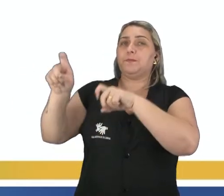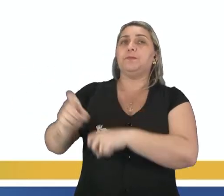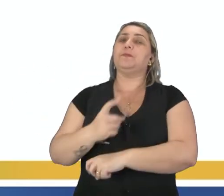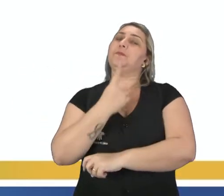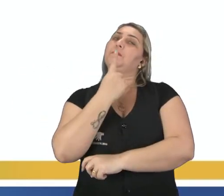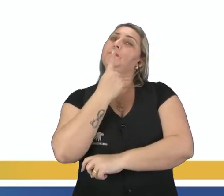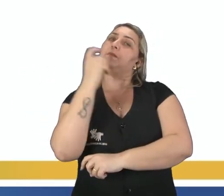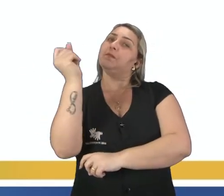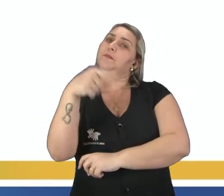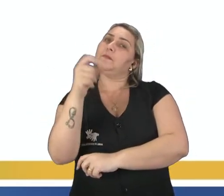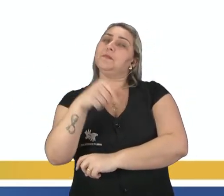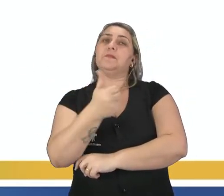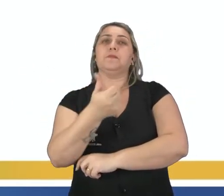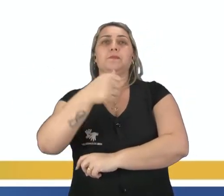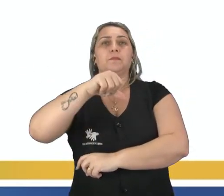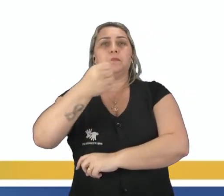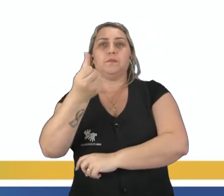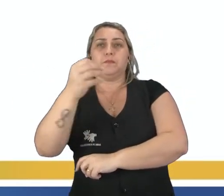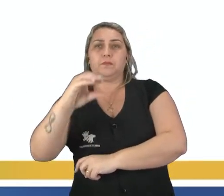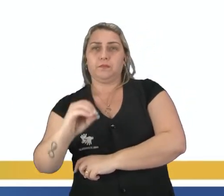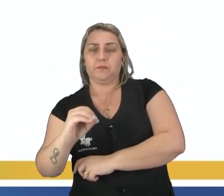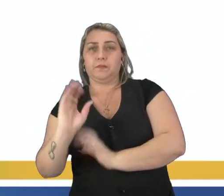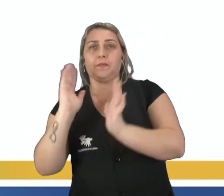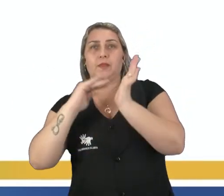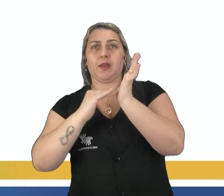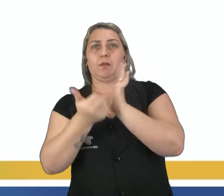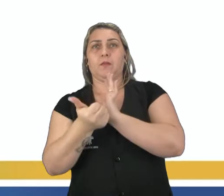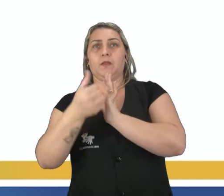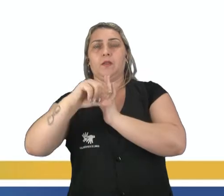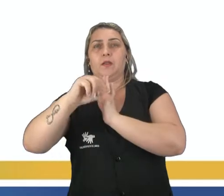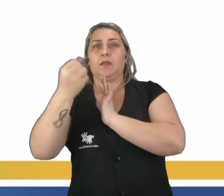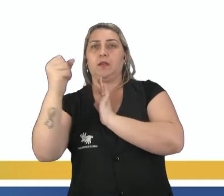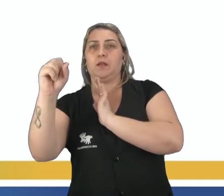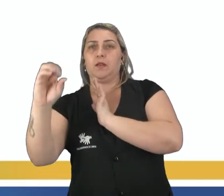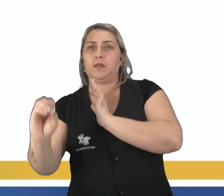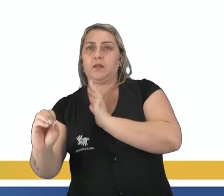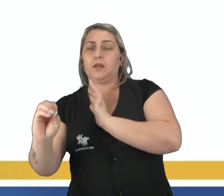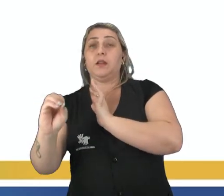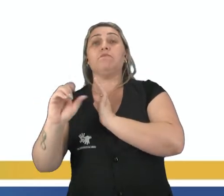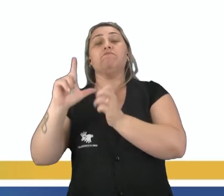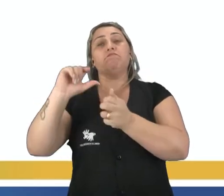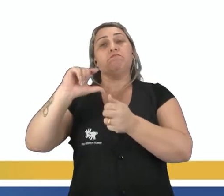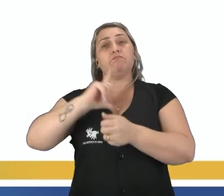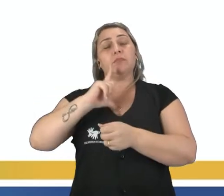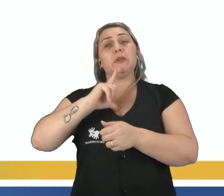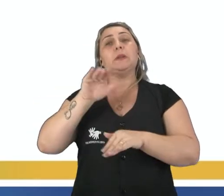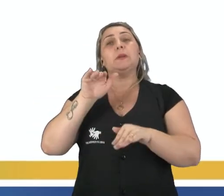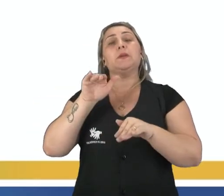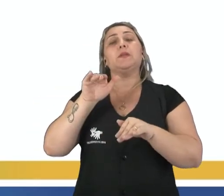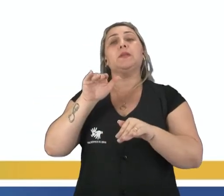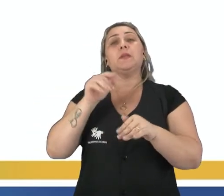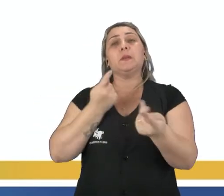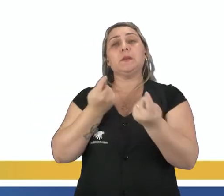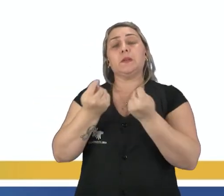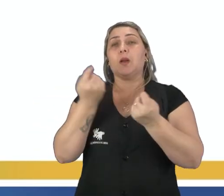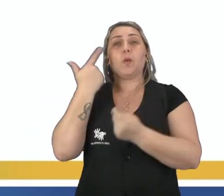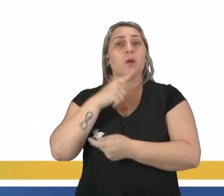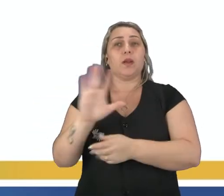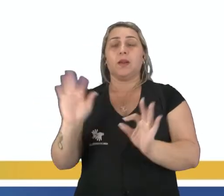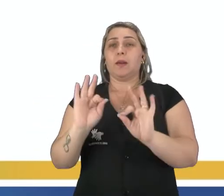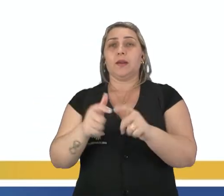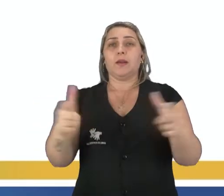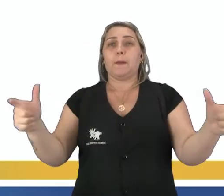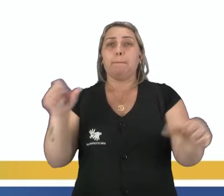de azul, entre 1960 a 1980, cria uma estabilidade, não consegue